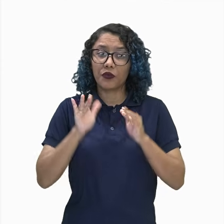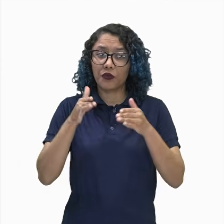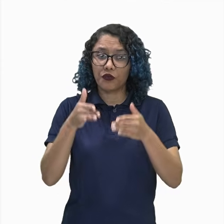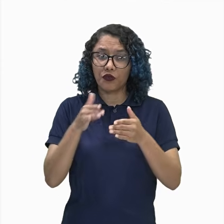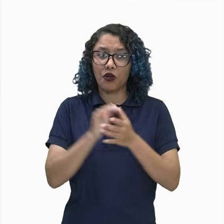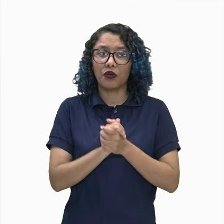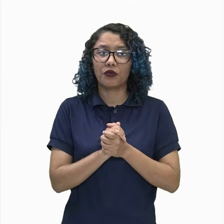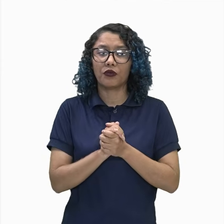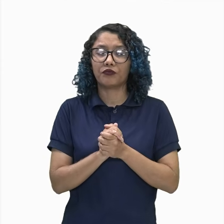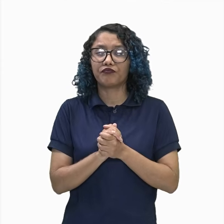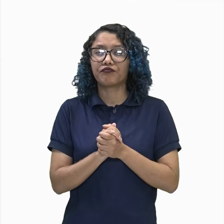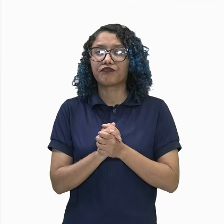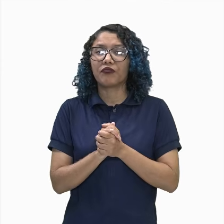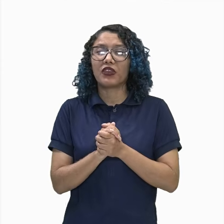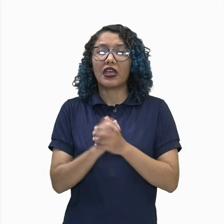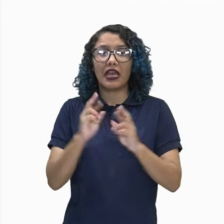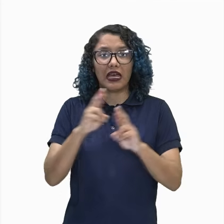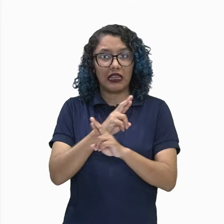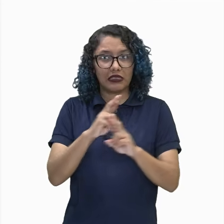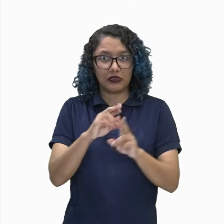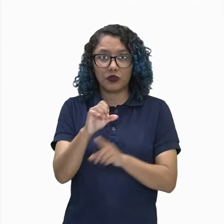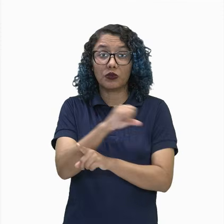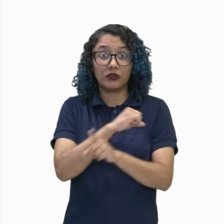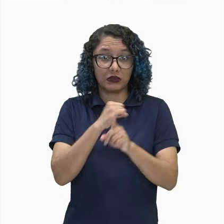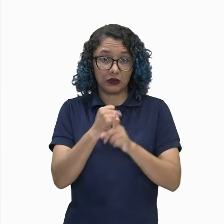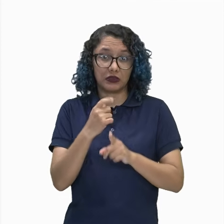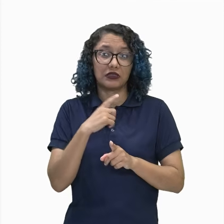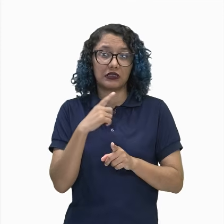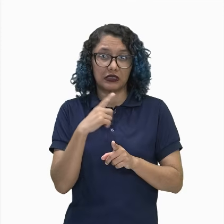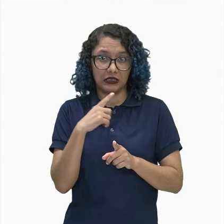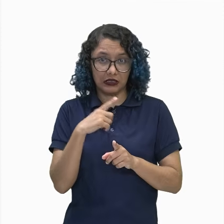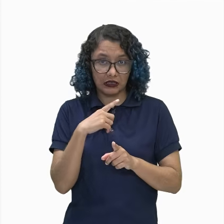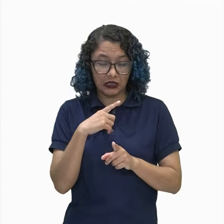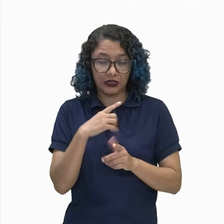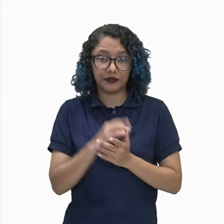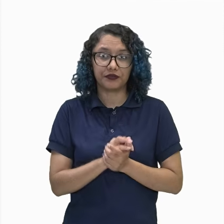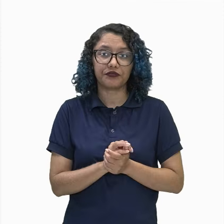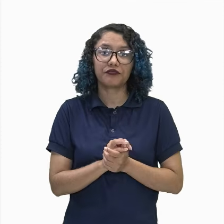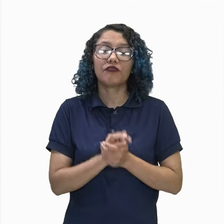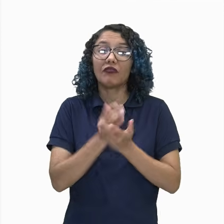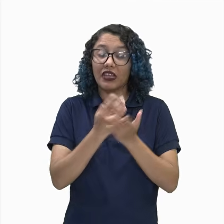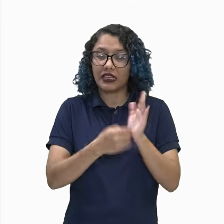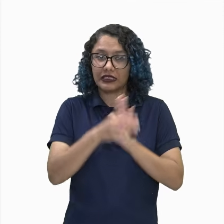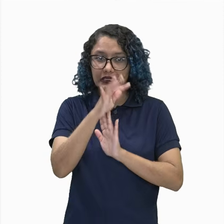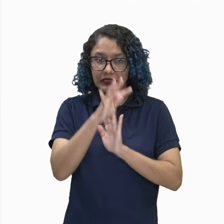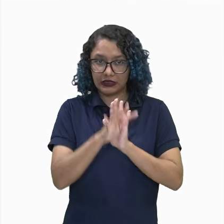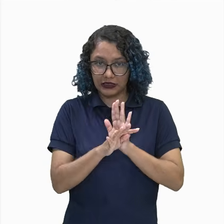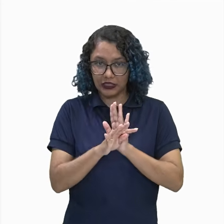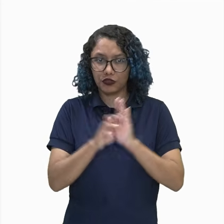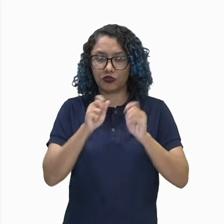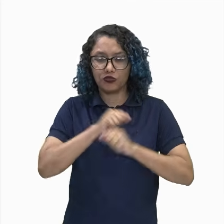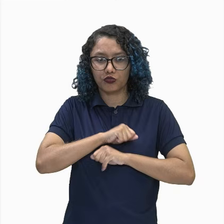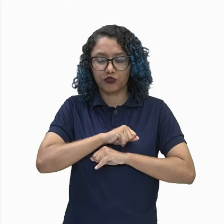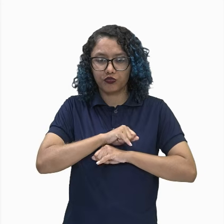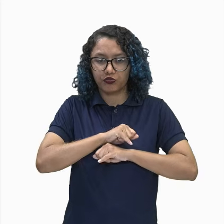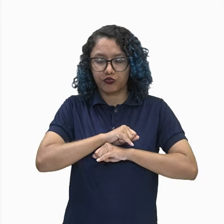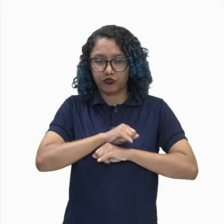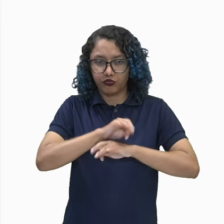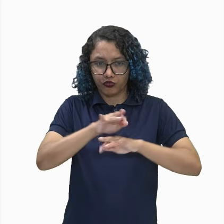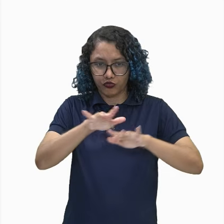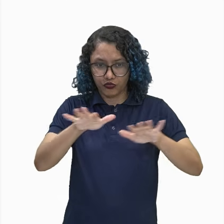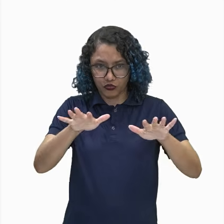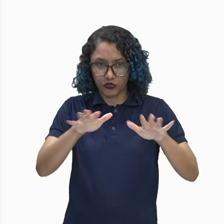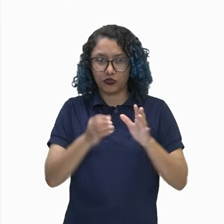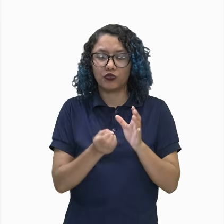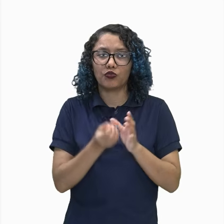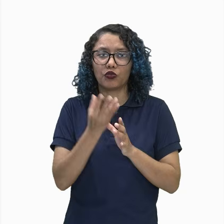com a sociedade. Então, são textos que vão circular, vão estar presentes, vão ser